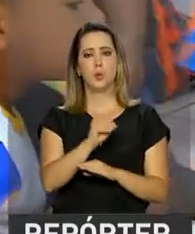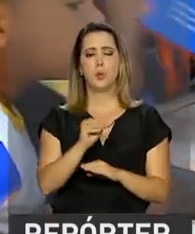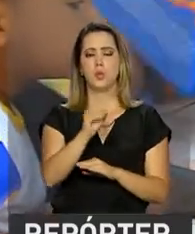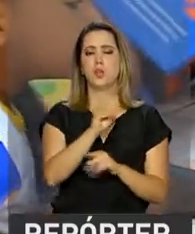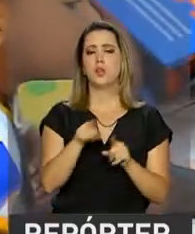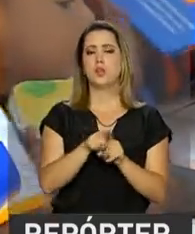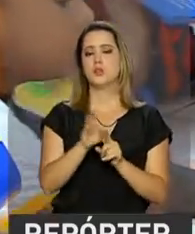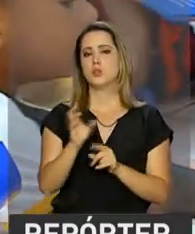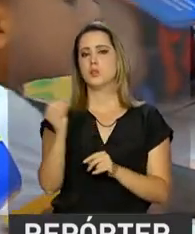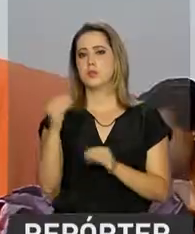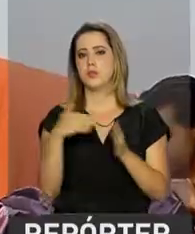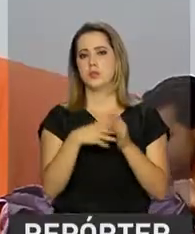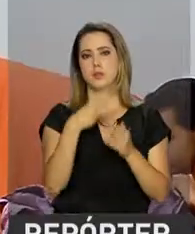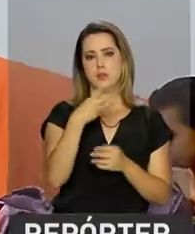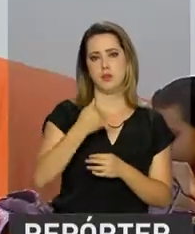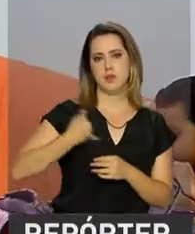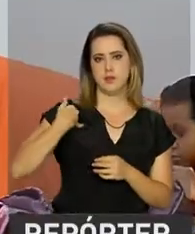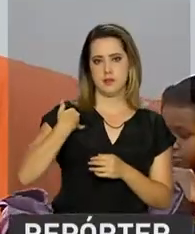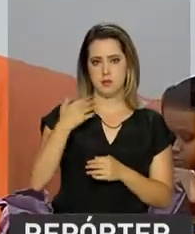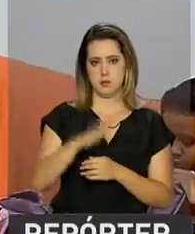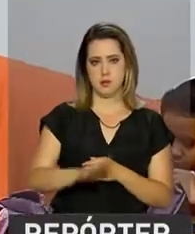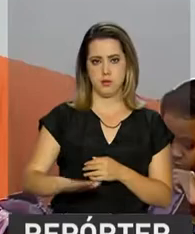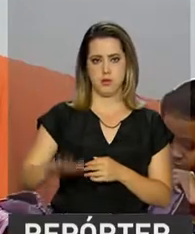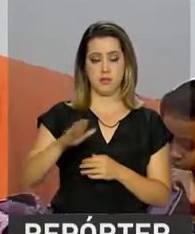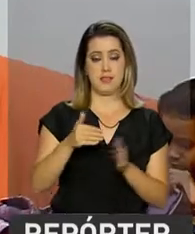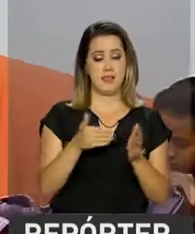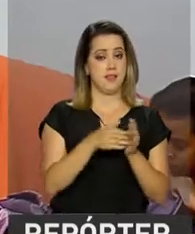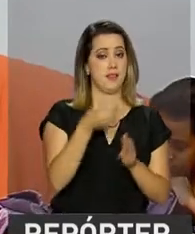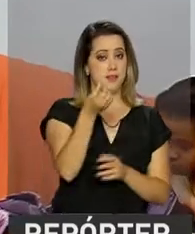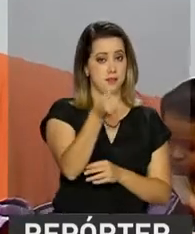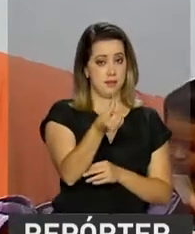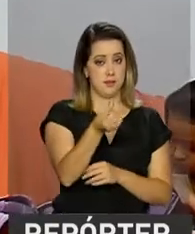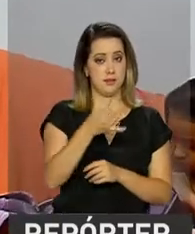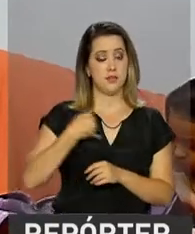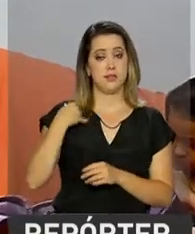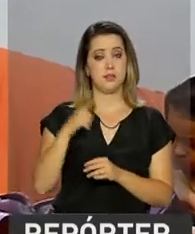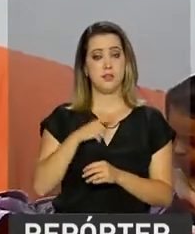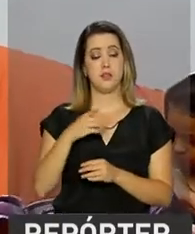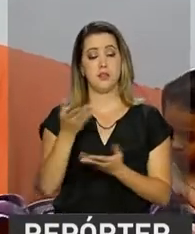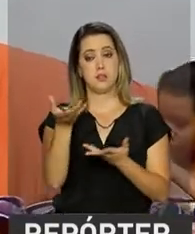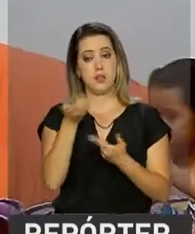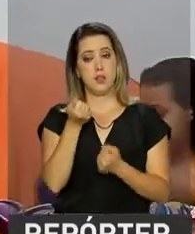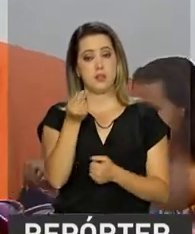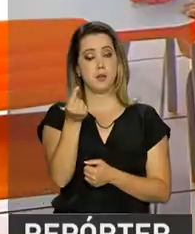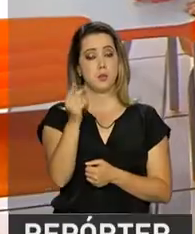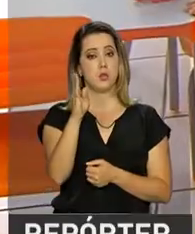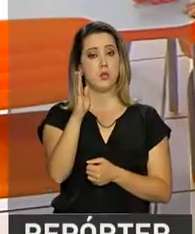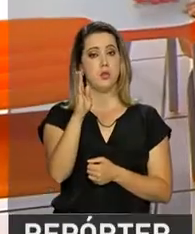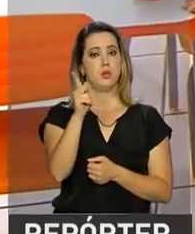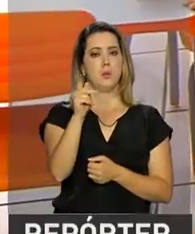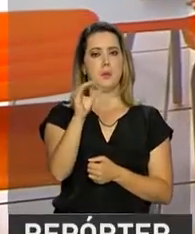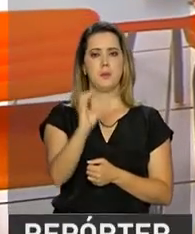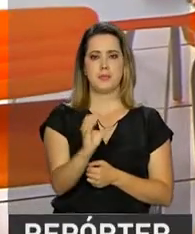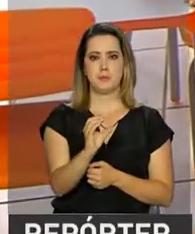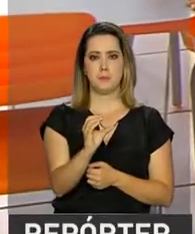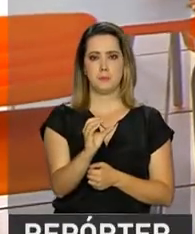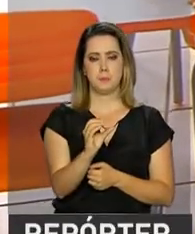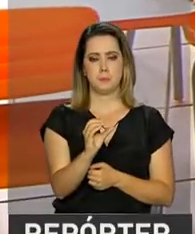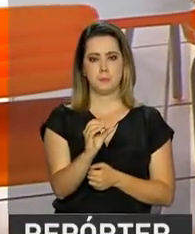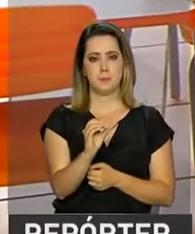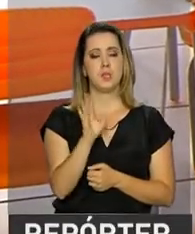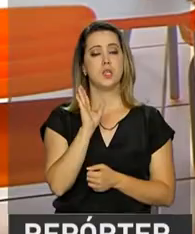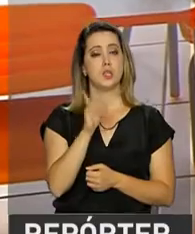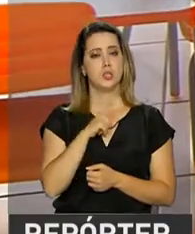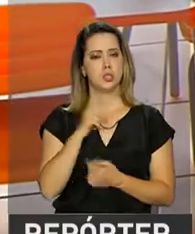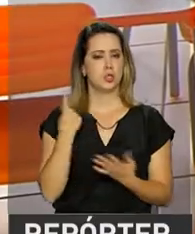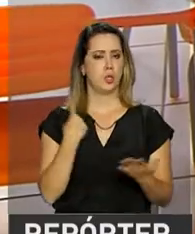0 a 3 anos e de até 6 anos que recebem o benefício de prestação continuada. O Criança Feliz já conta